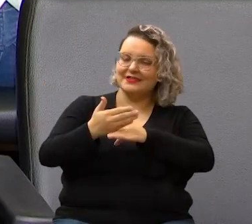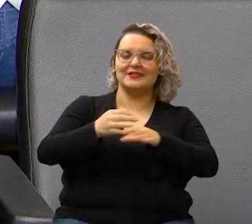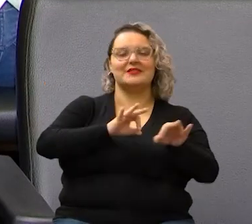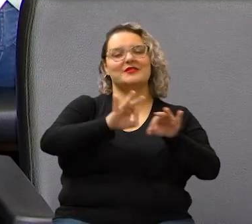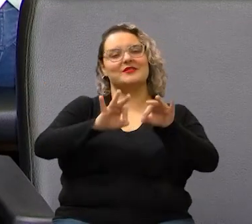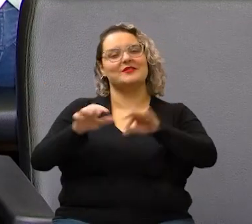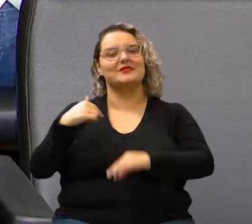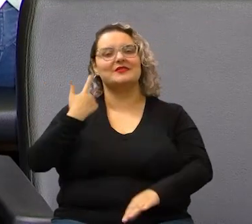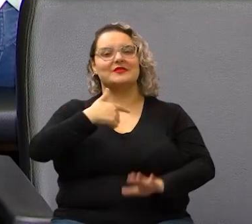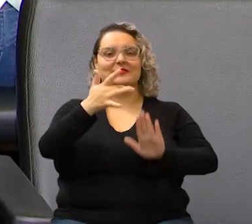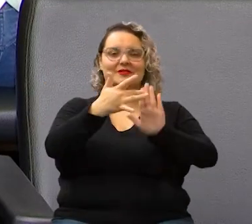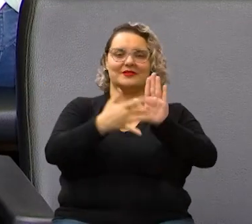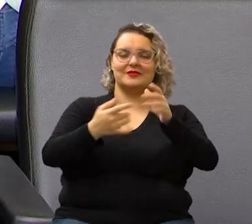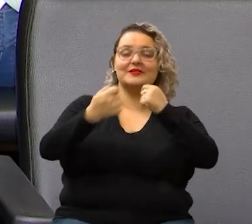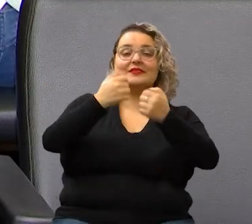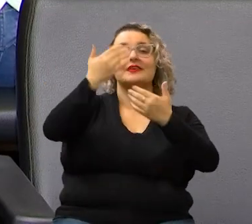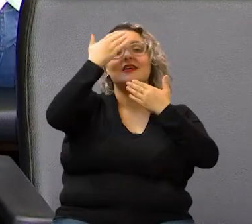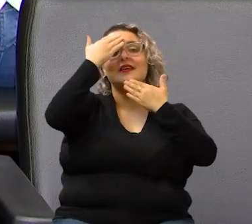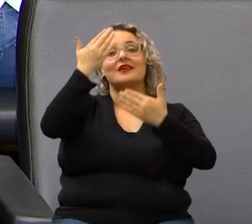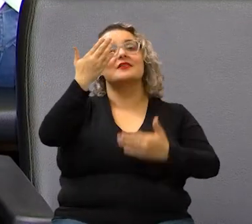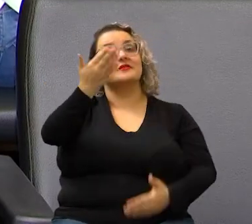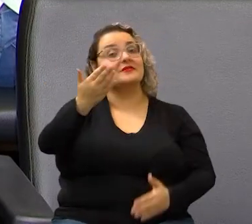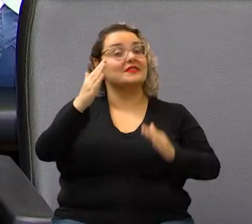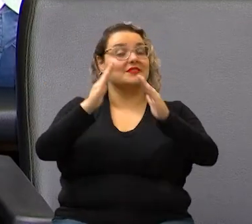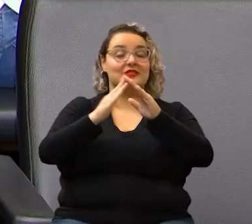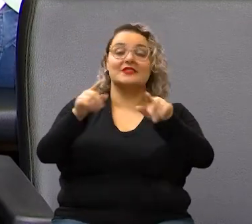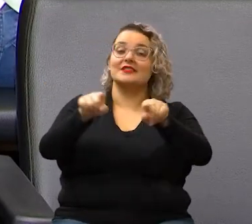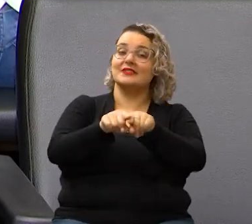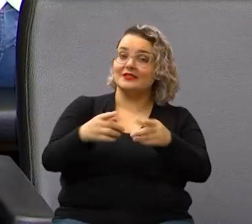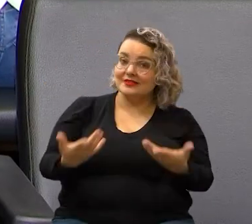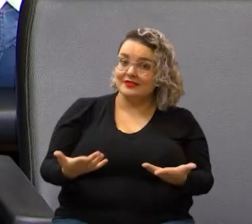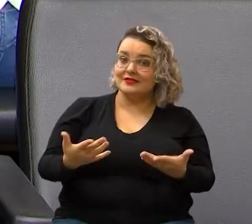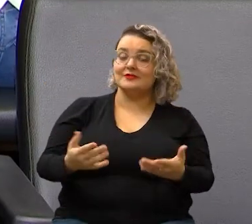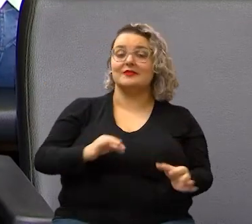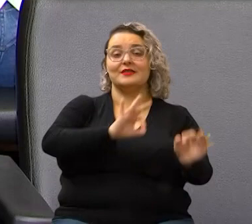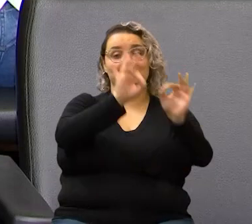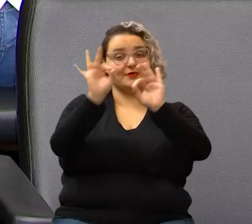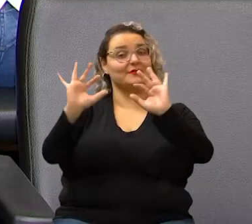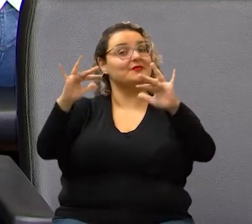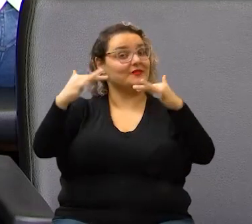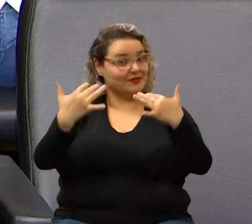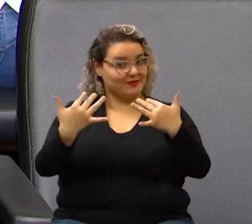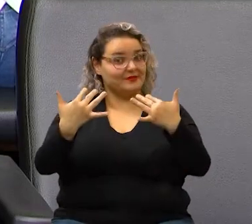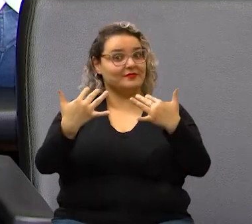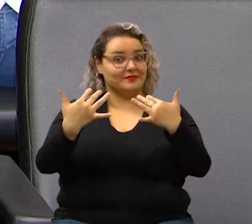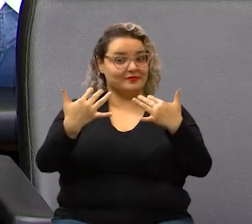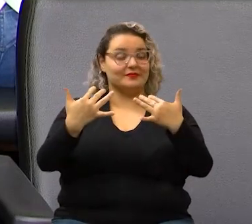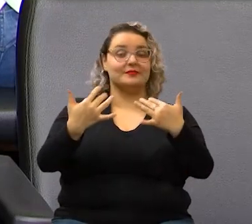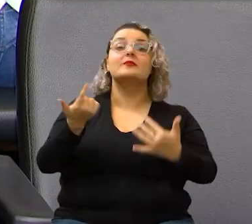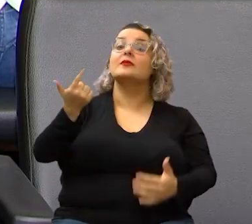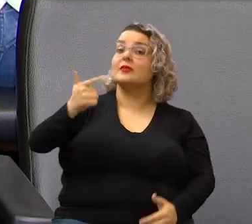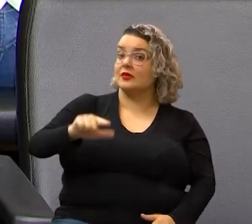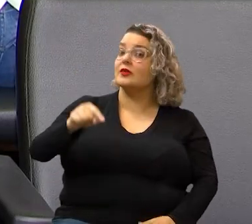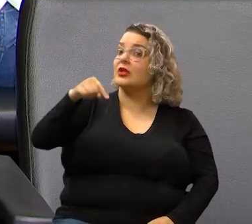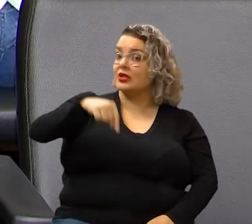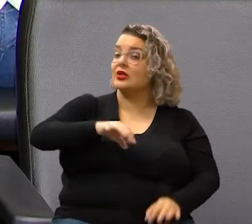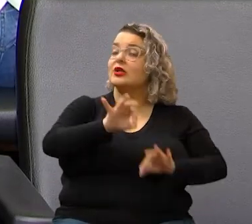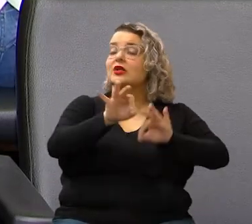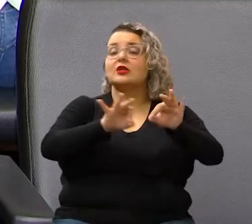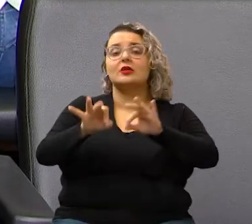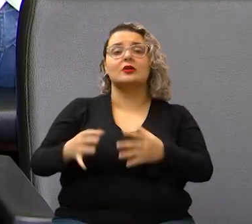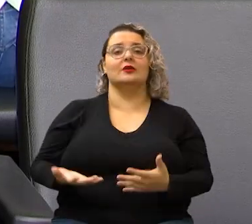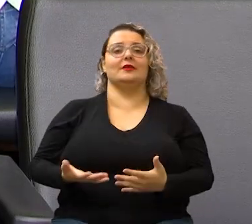vereador Jair da Farmácia aqui no nosso Em Pauta. Quero agradecer você aí de casa também pela sua companhia, pela sua audiência.